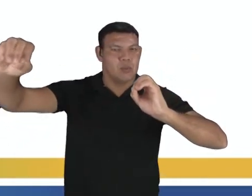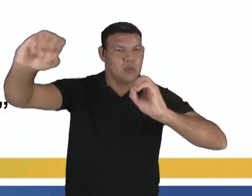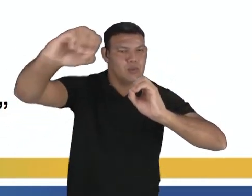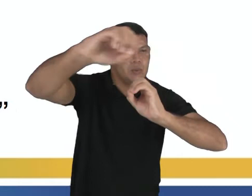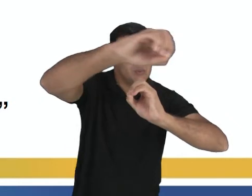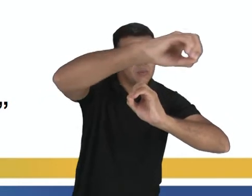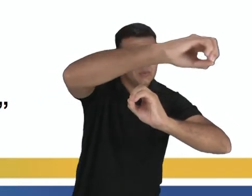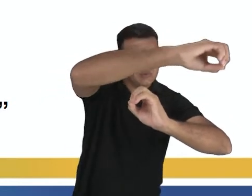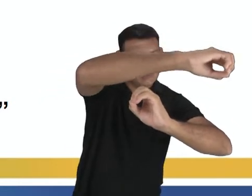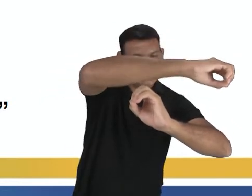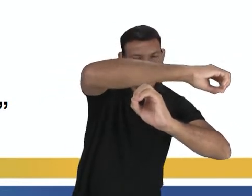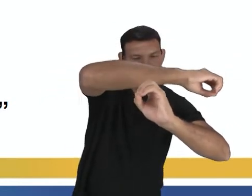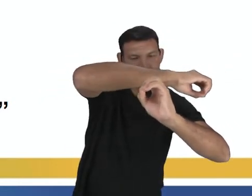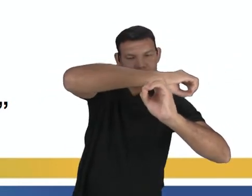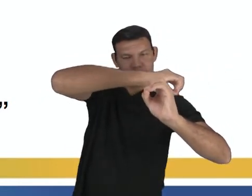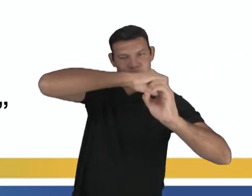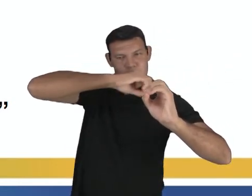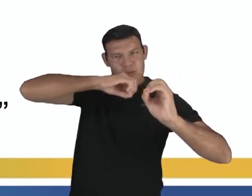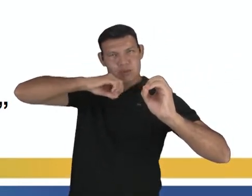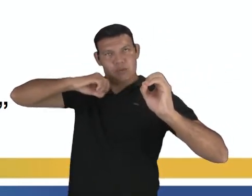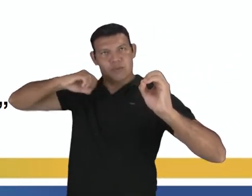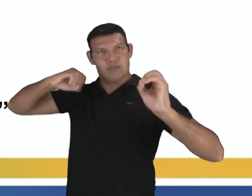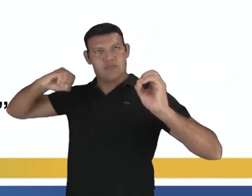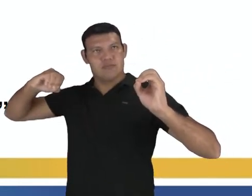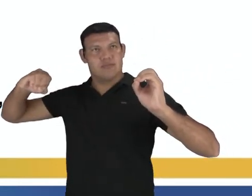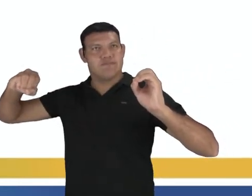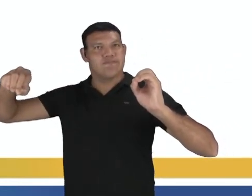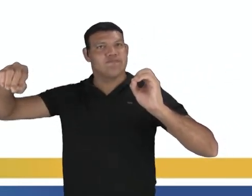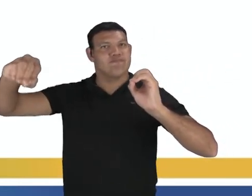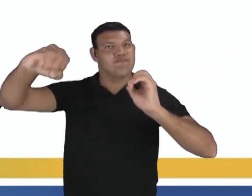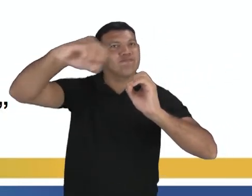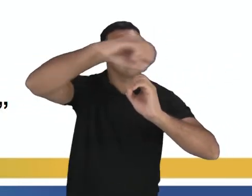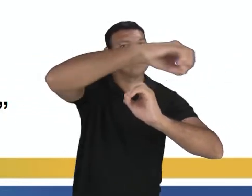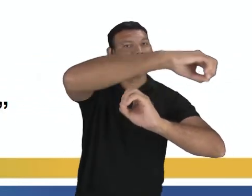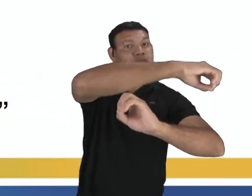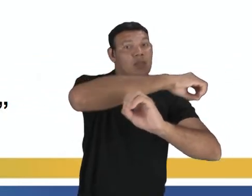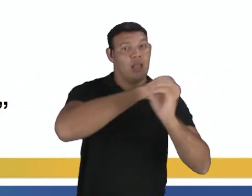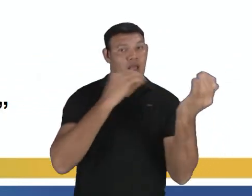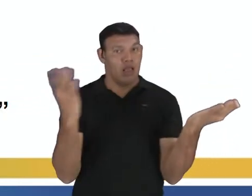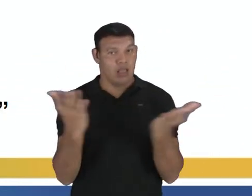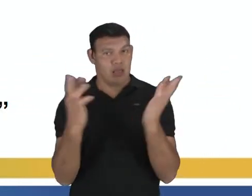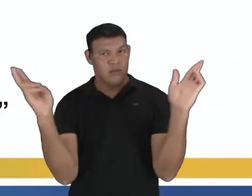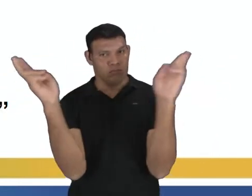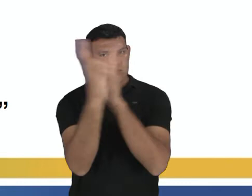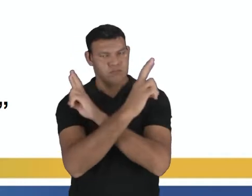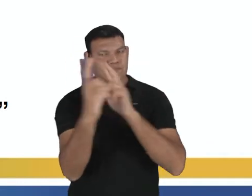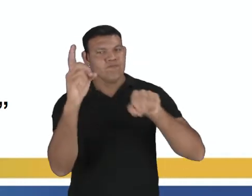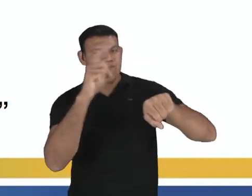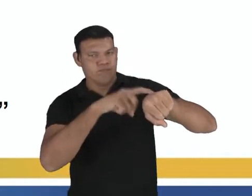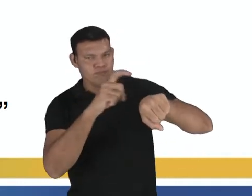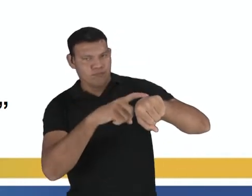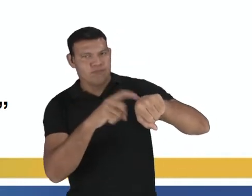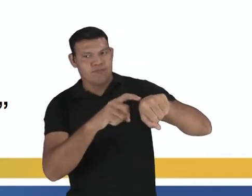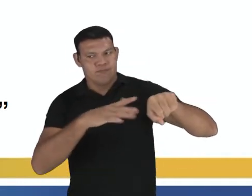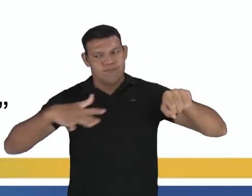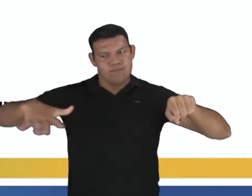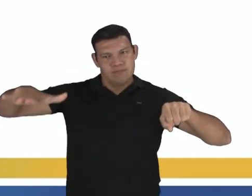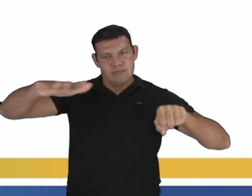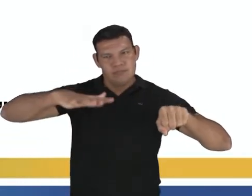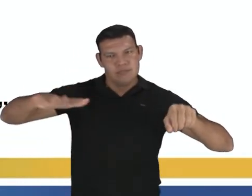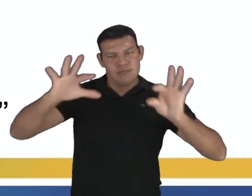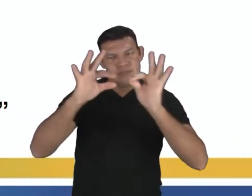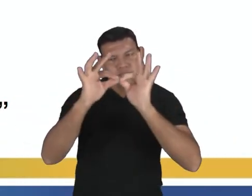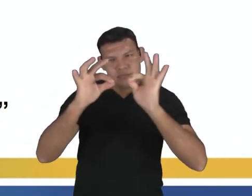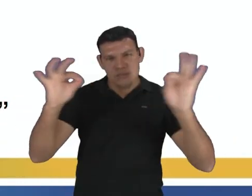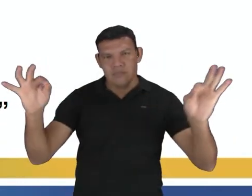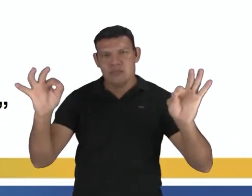uma volta completa que ele vai dar ali. E ele vai relacionar esse tempo da volta com a área. Ou seja,